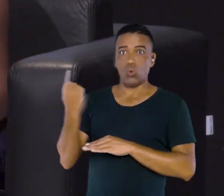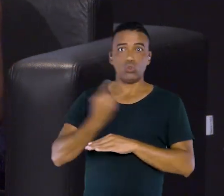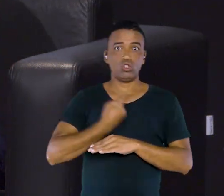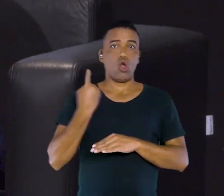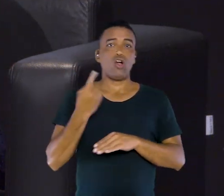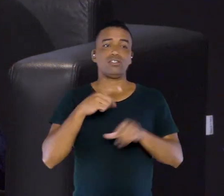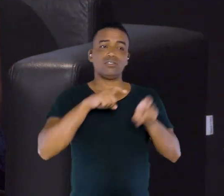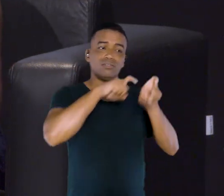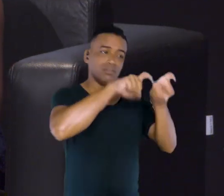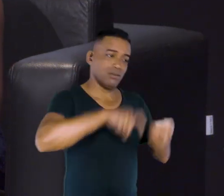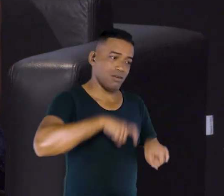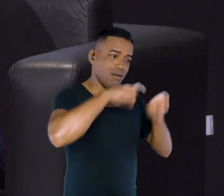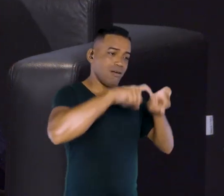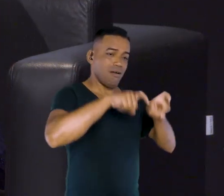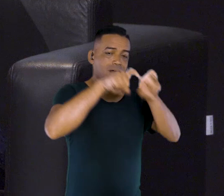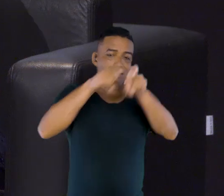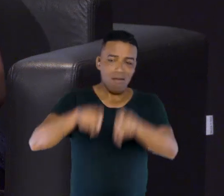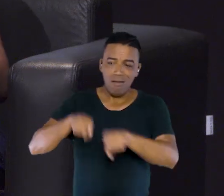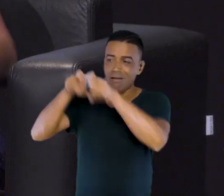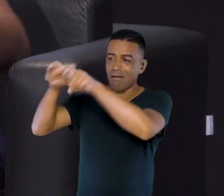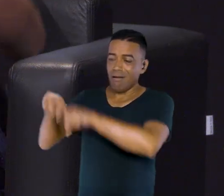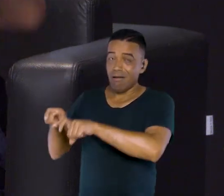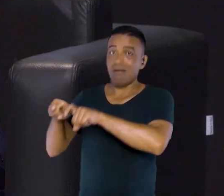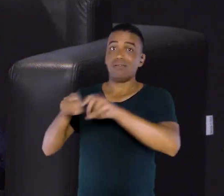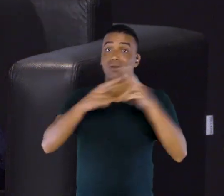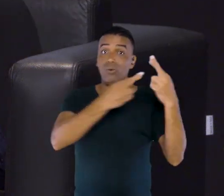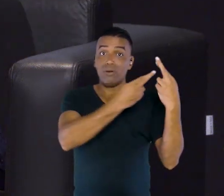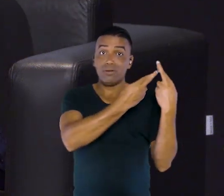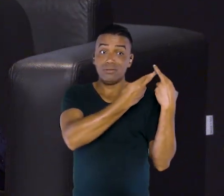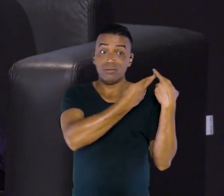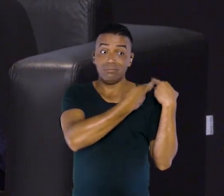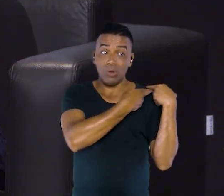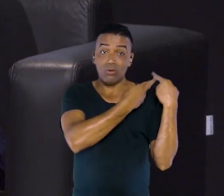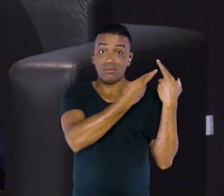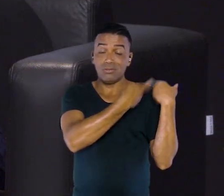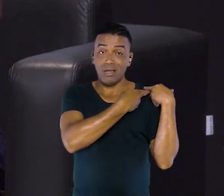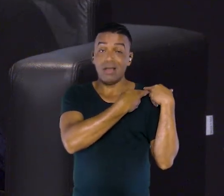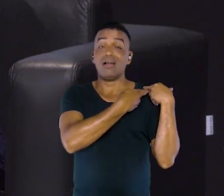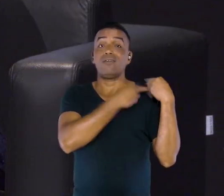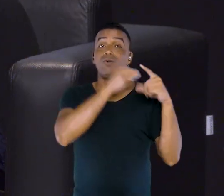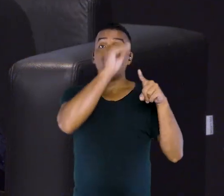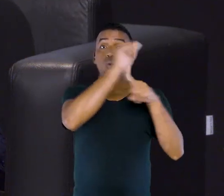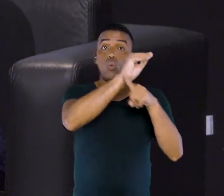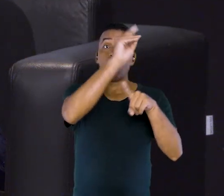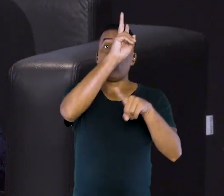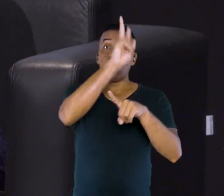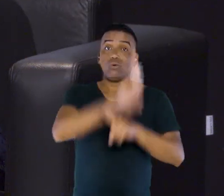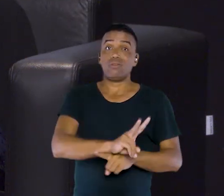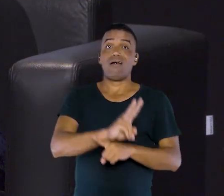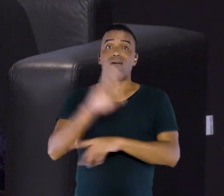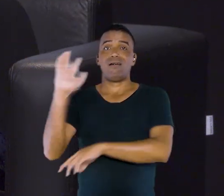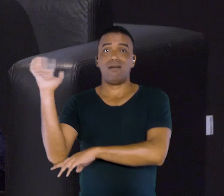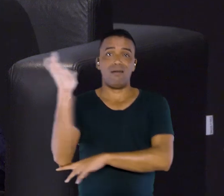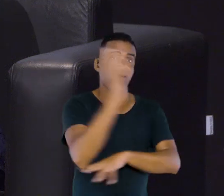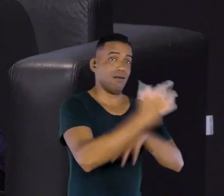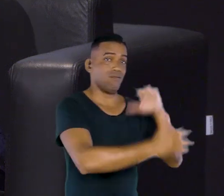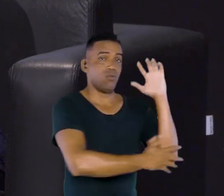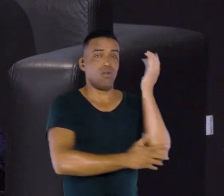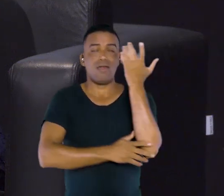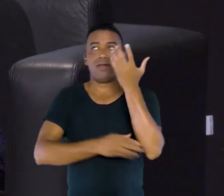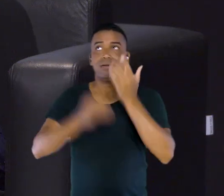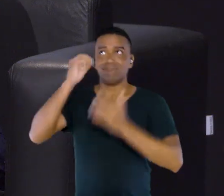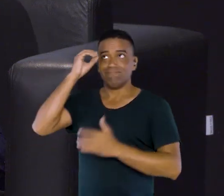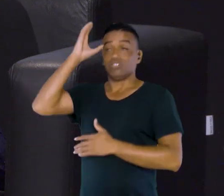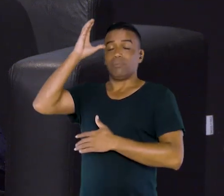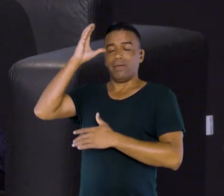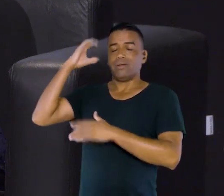de cultivar, de ser responsável por cuidar dessa biodiversidade, que a gente mantém